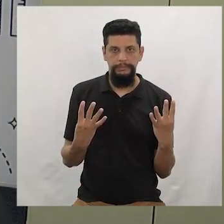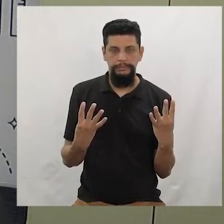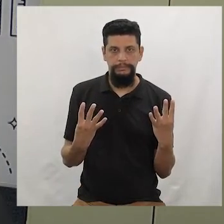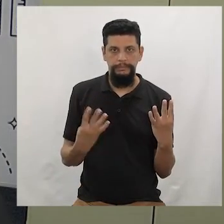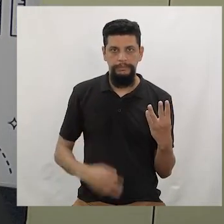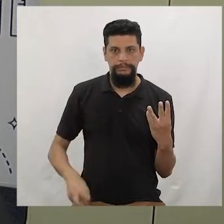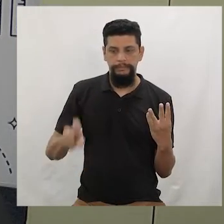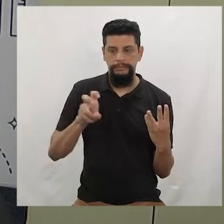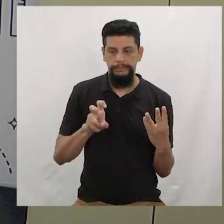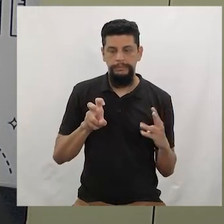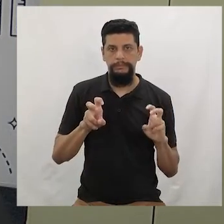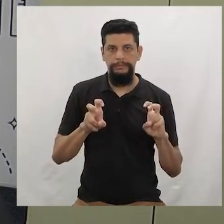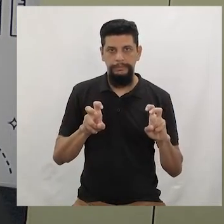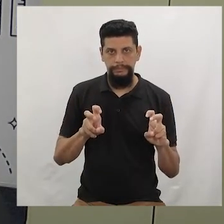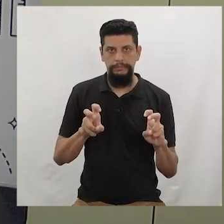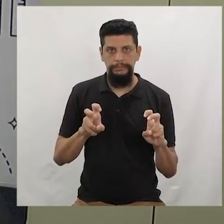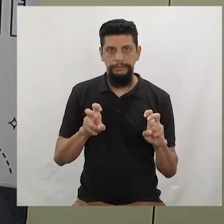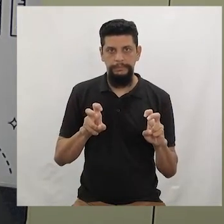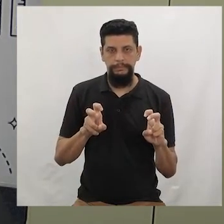Quatro.